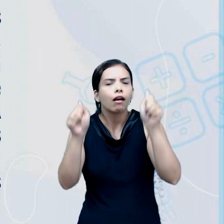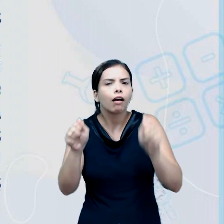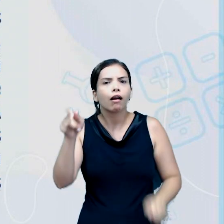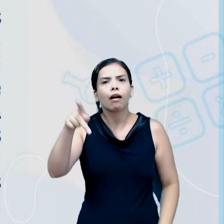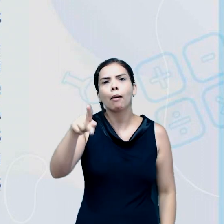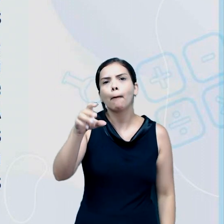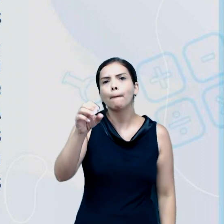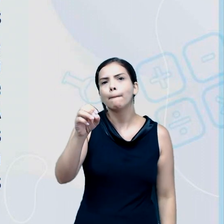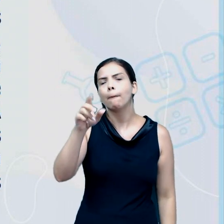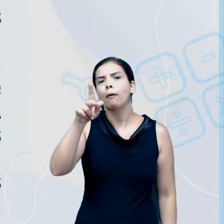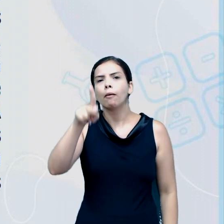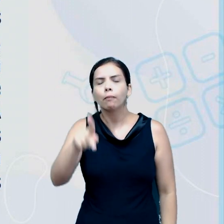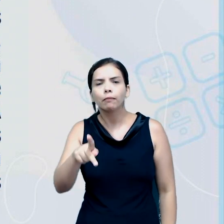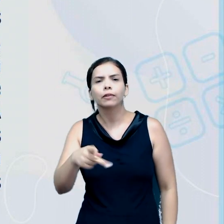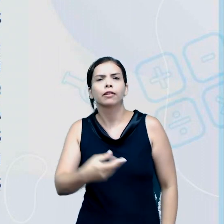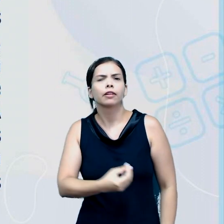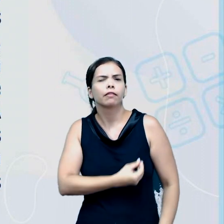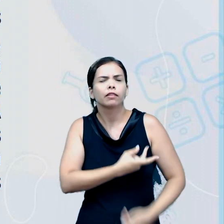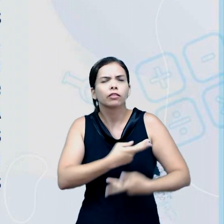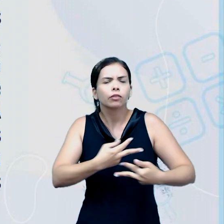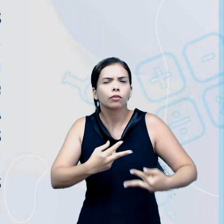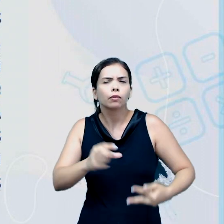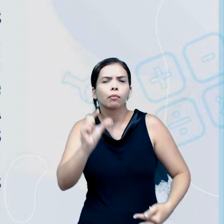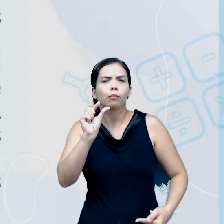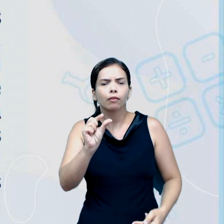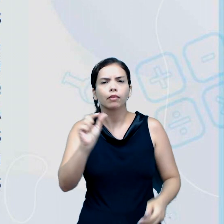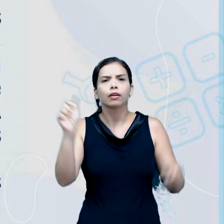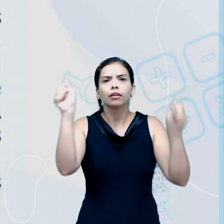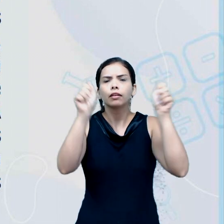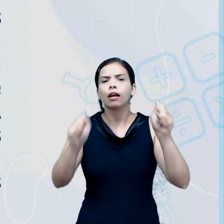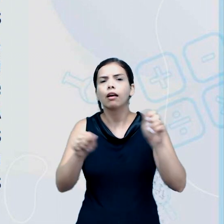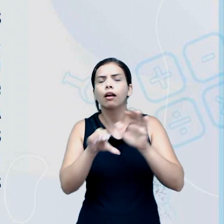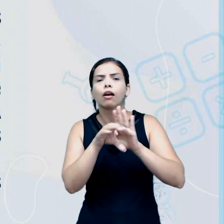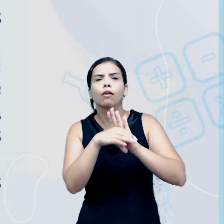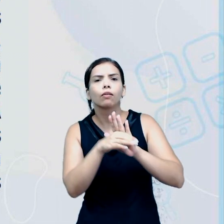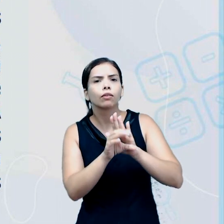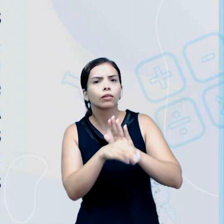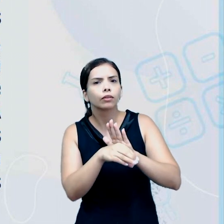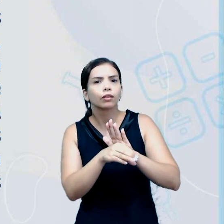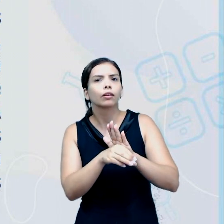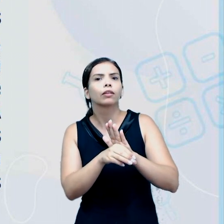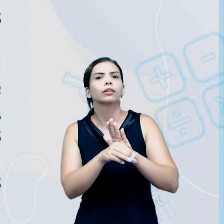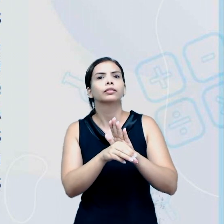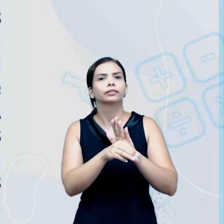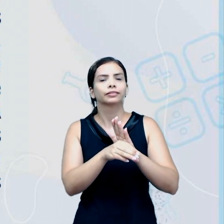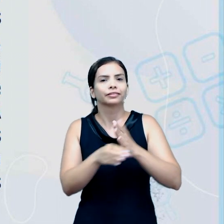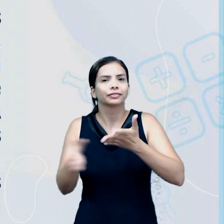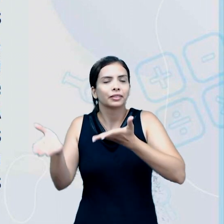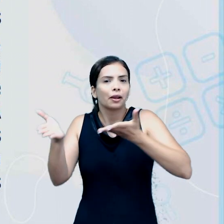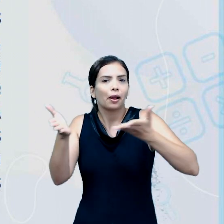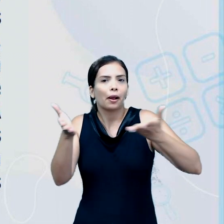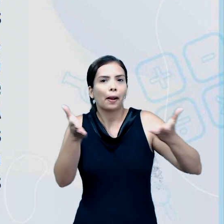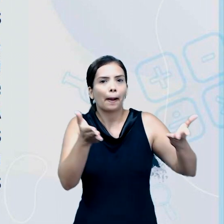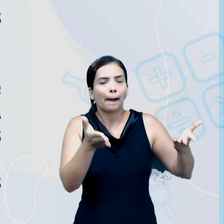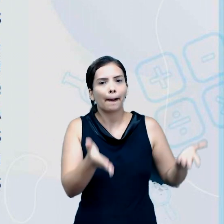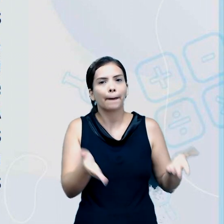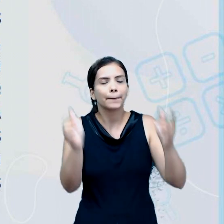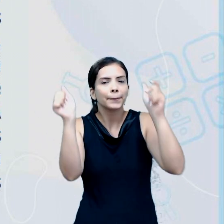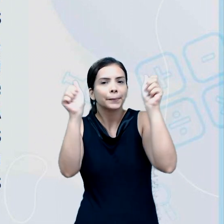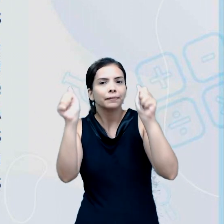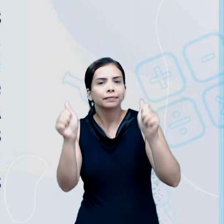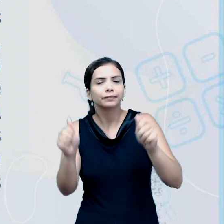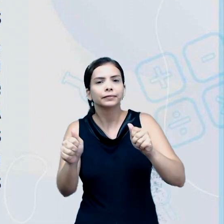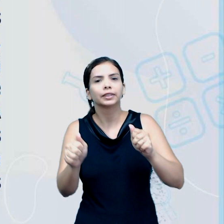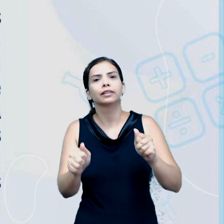do minimalismo e da arte conceitual que toma uma cena artística nas décadas de